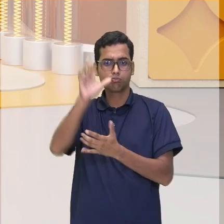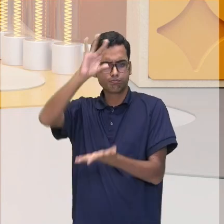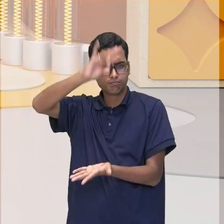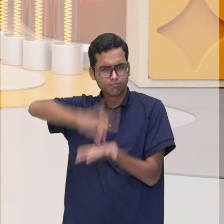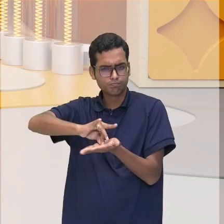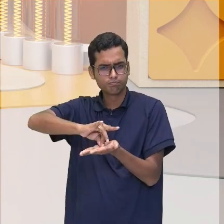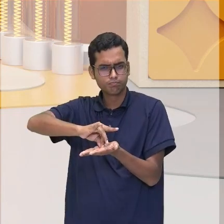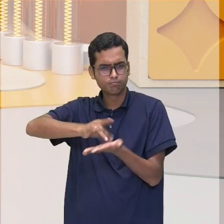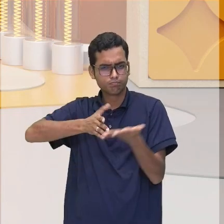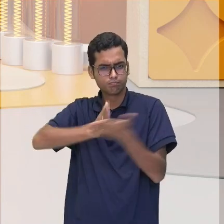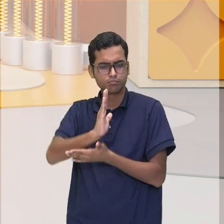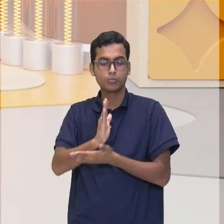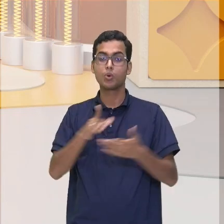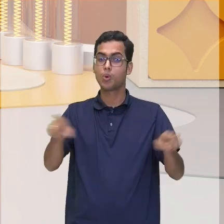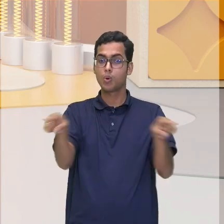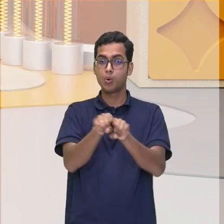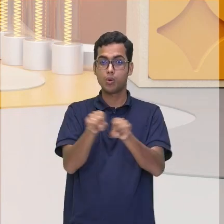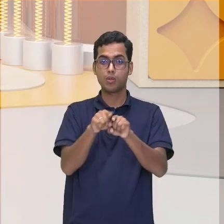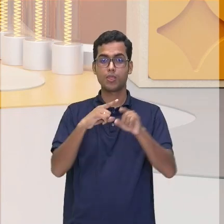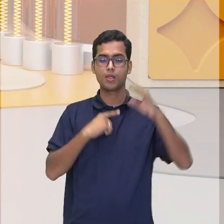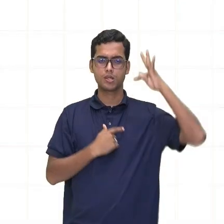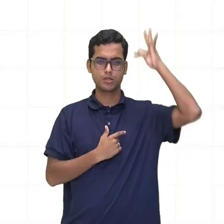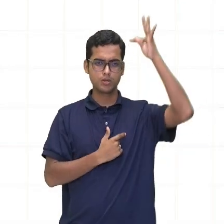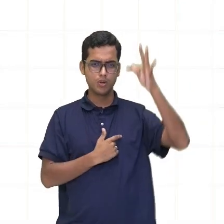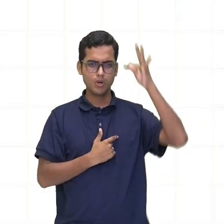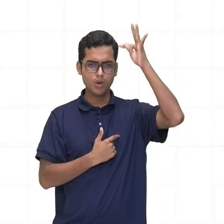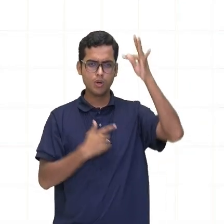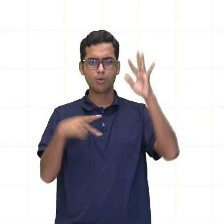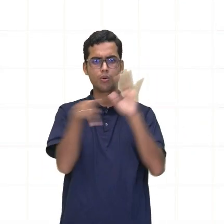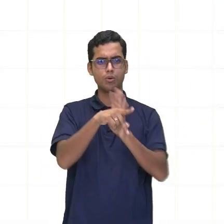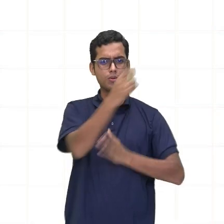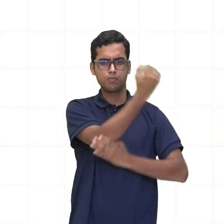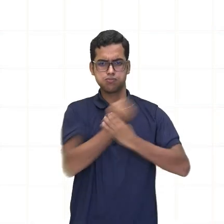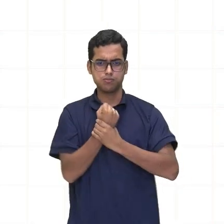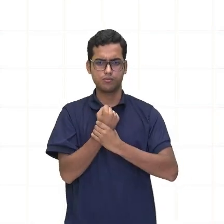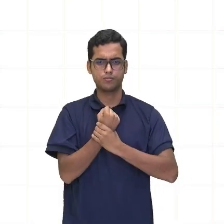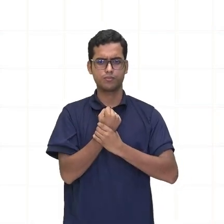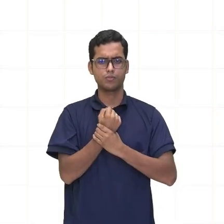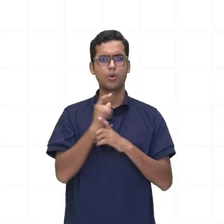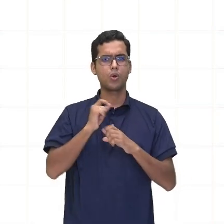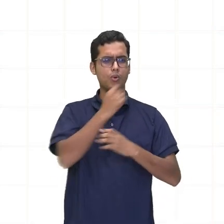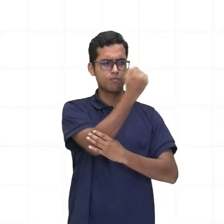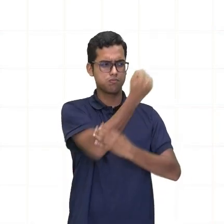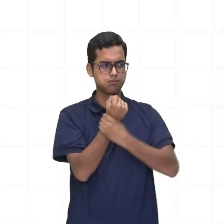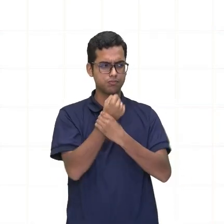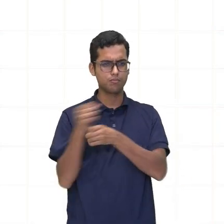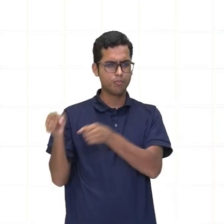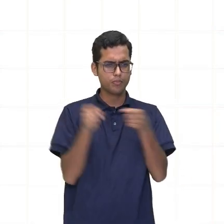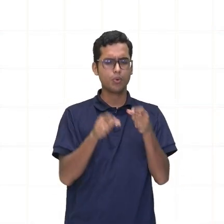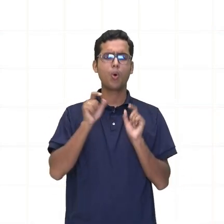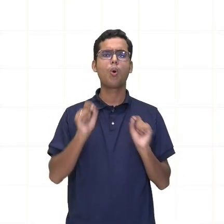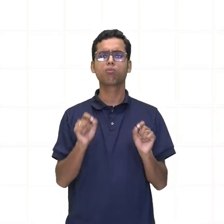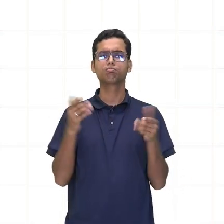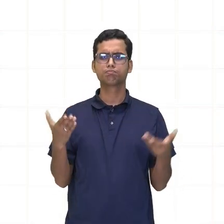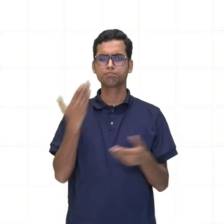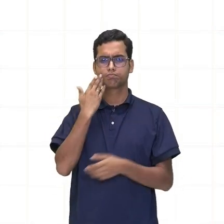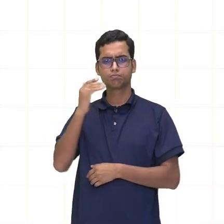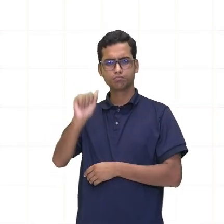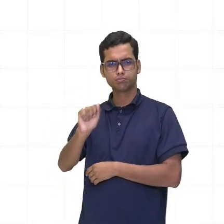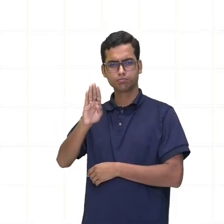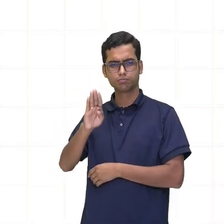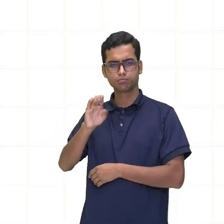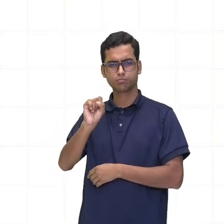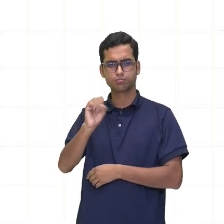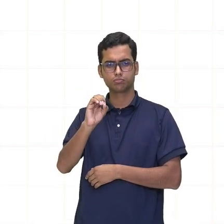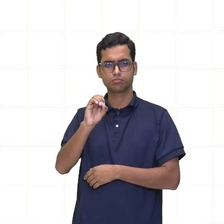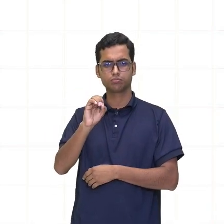nós temos os teóricos do absolutismo. Mas, professor, o que seria o absolutismo mesmo, né? Lembrem, né? Nós temos a